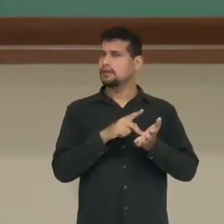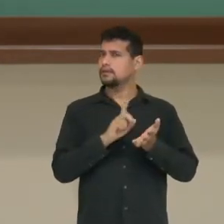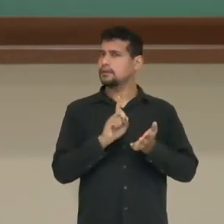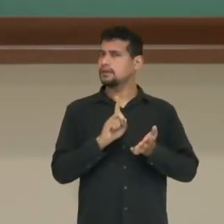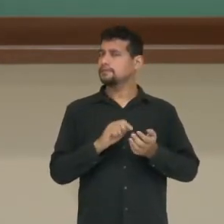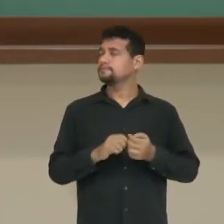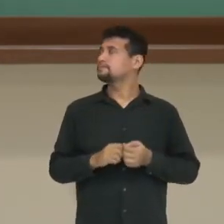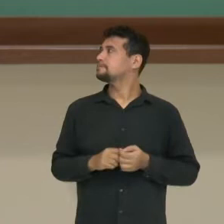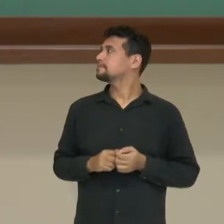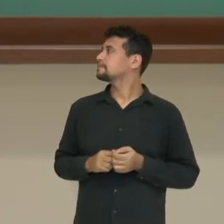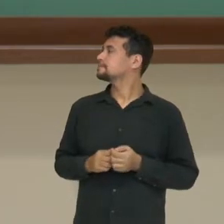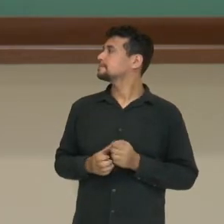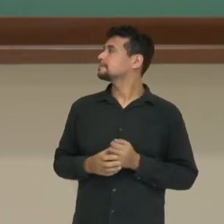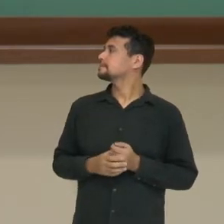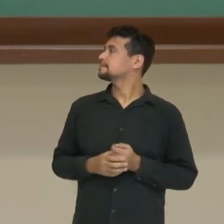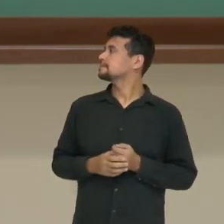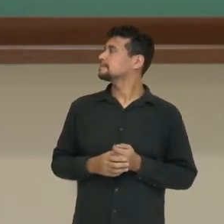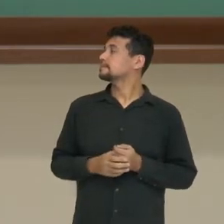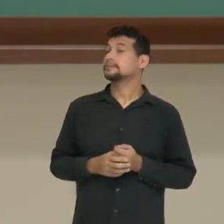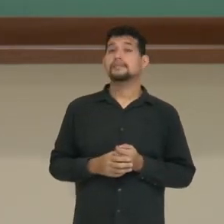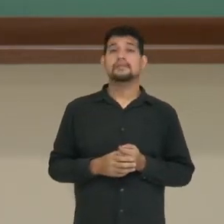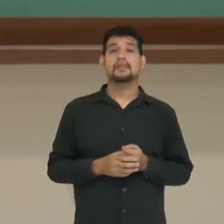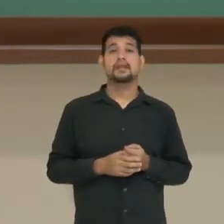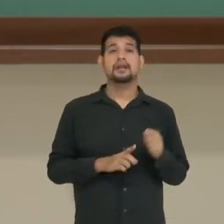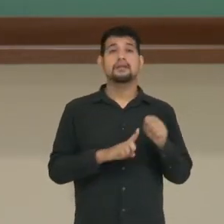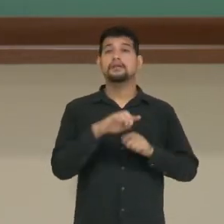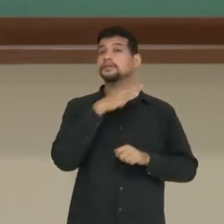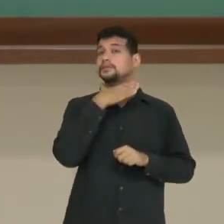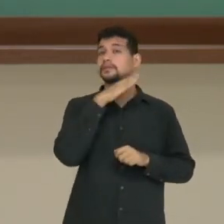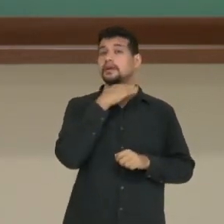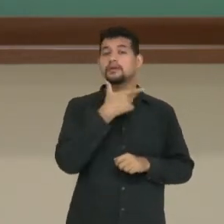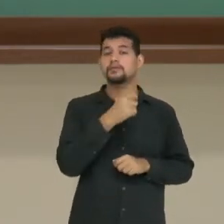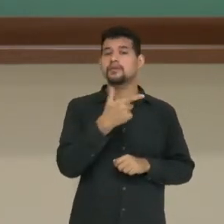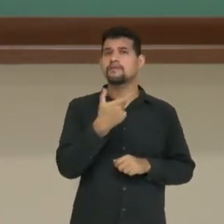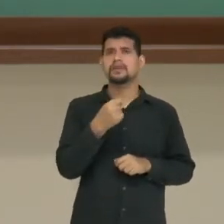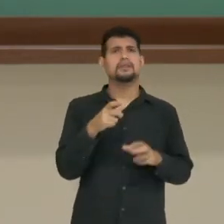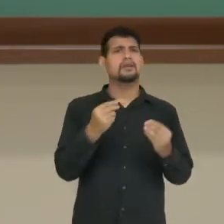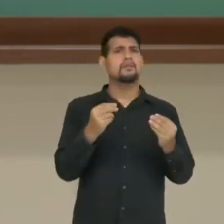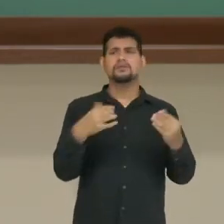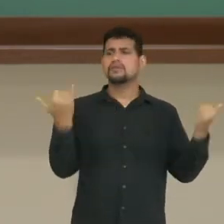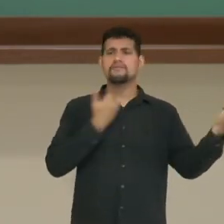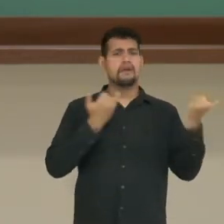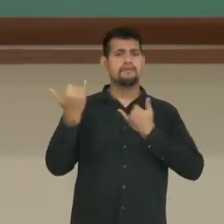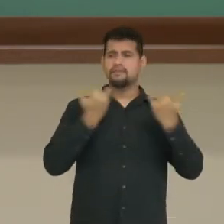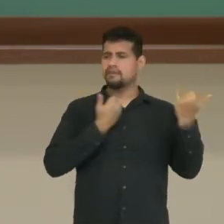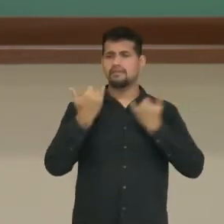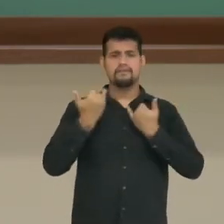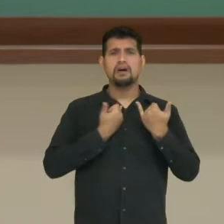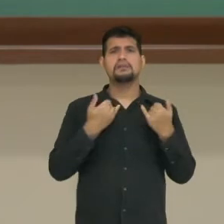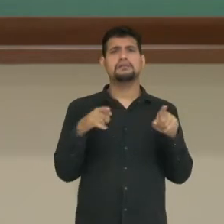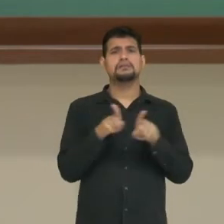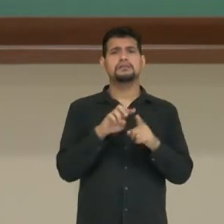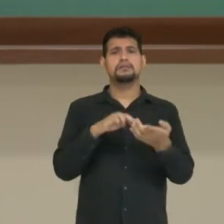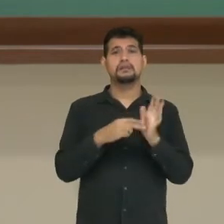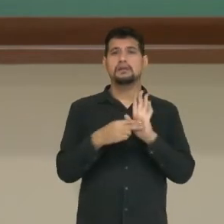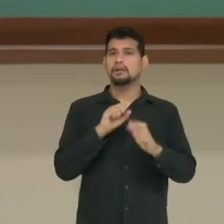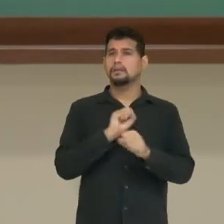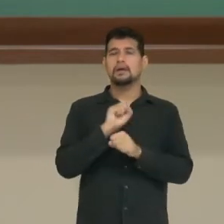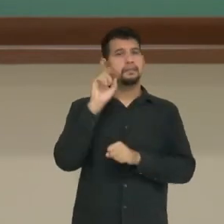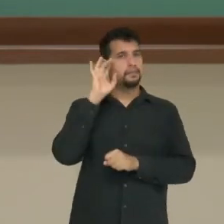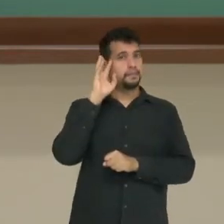que ele diz aqui, ó. Desde março de 2020, temos sido atingidos por informações que ensejam